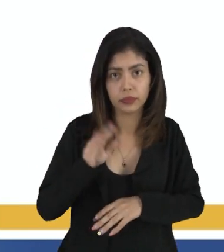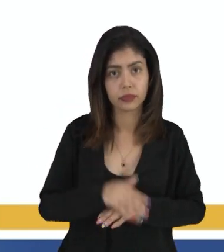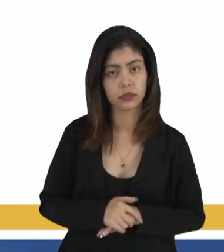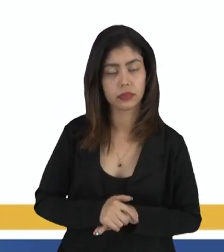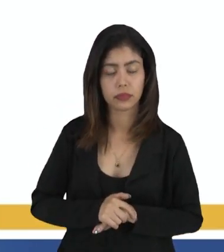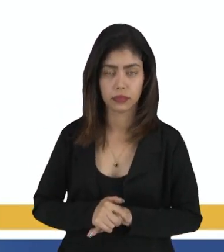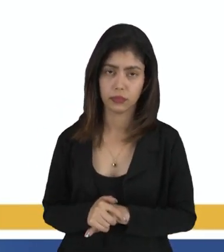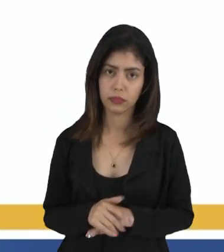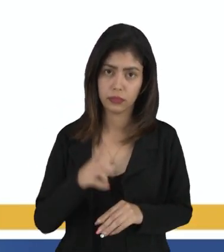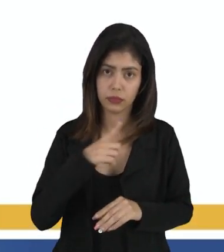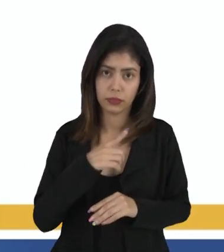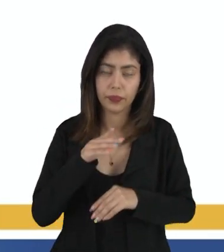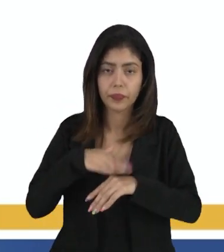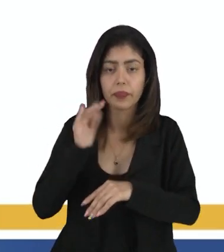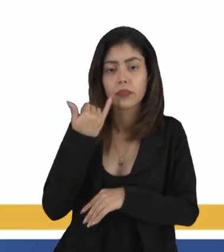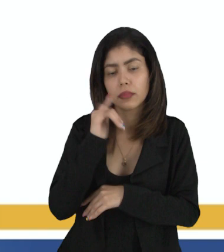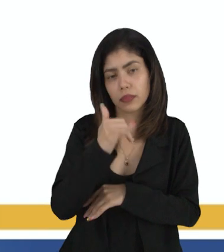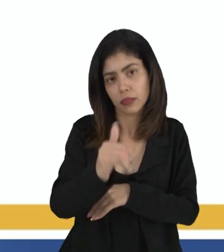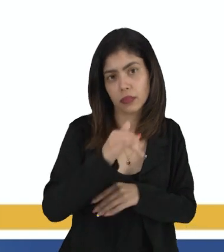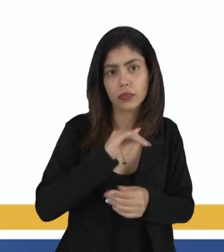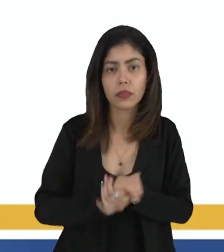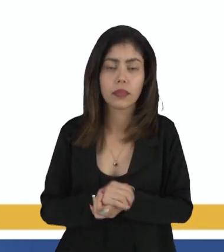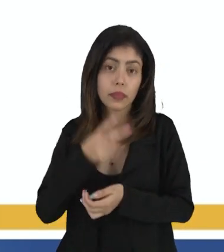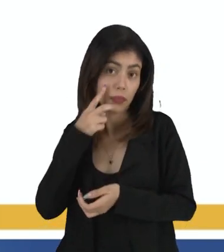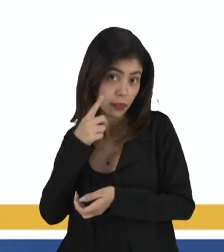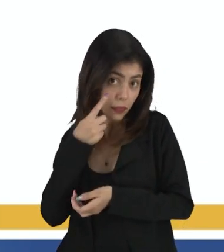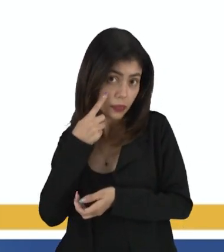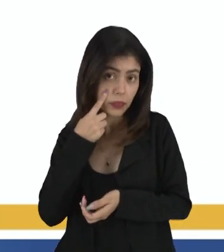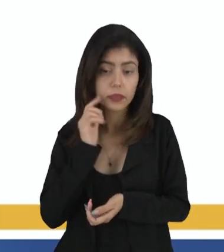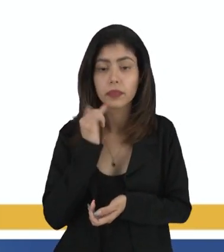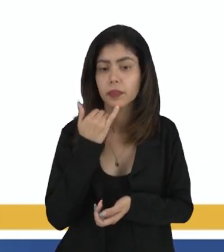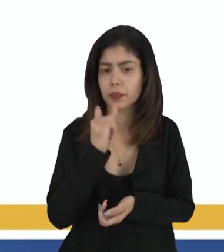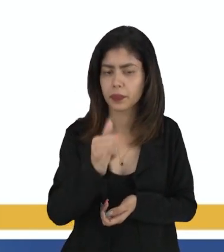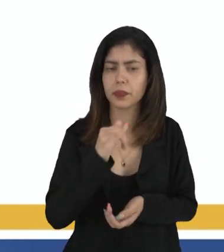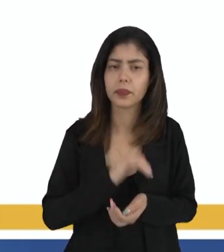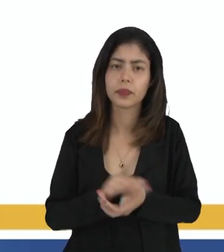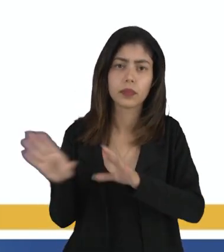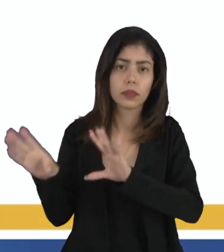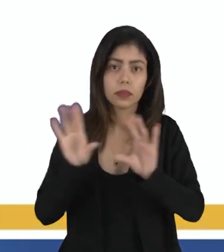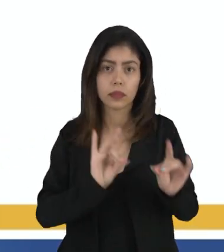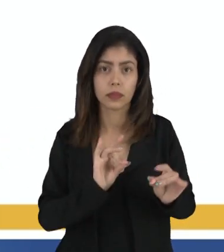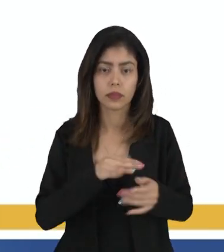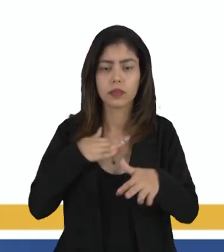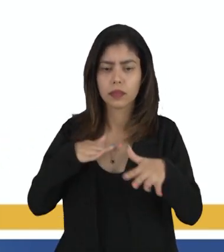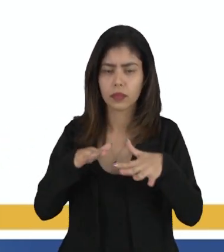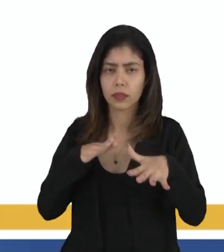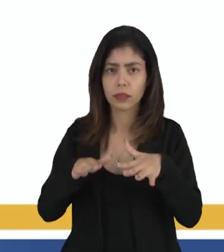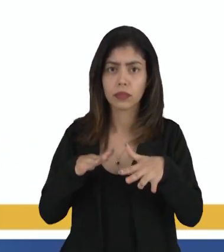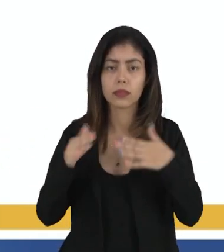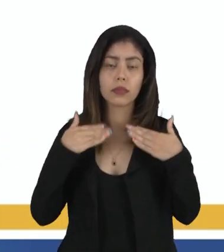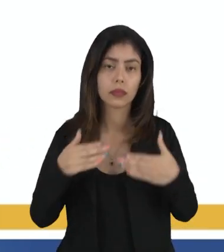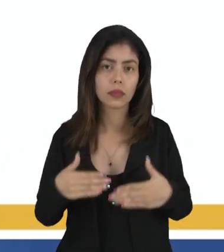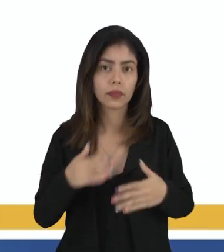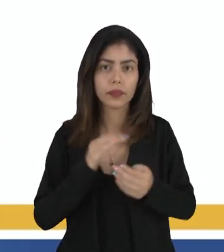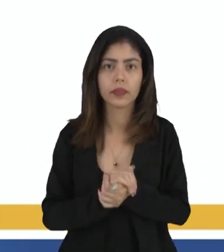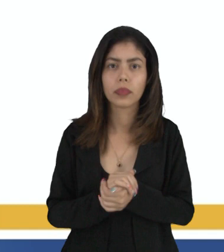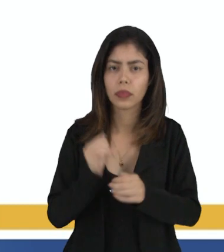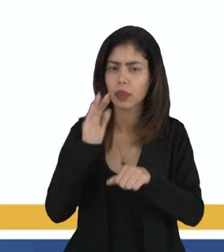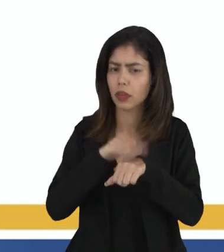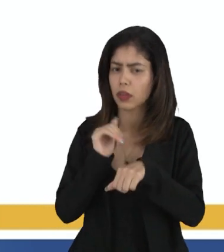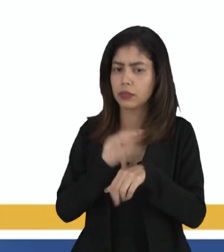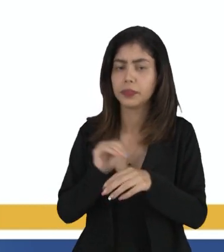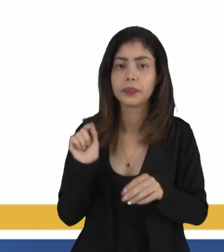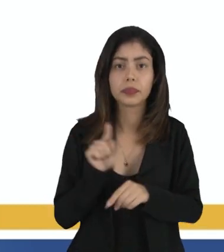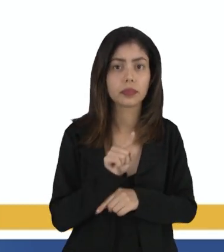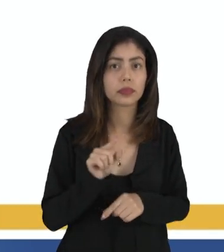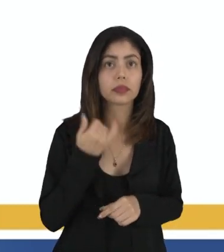então a gente vai dizer que ele tem muito mais energia, tendo em vista que tem uma energia que corresponde ao movimento dos corpos. Essa energia é chamada de energia